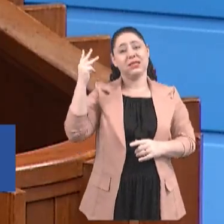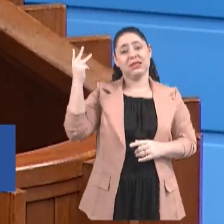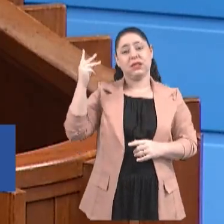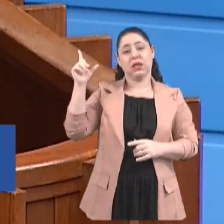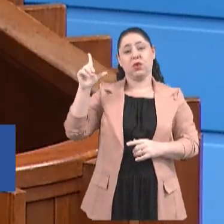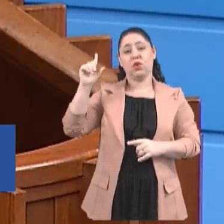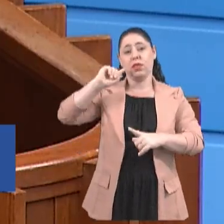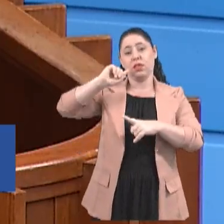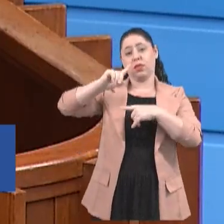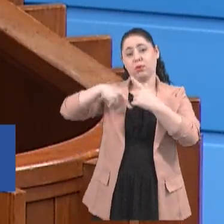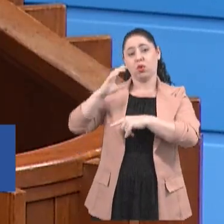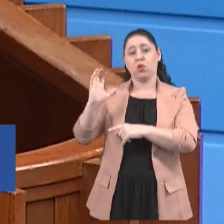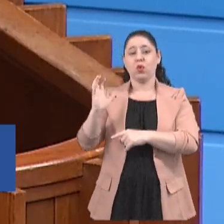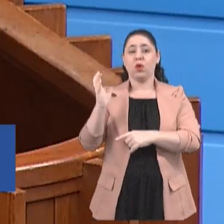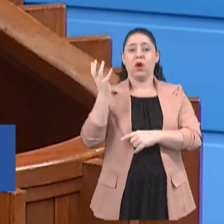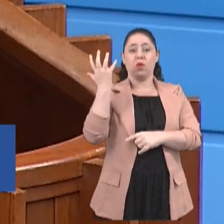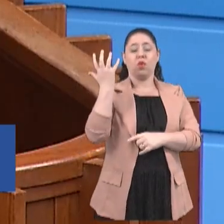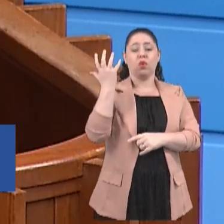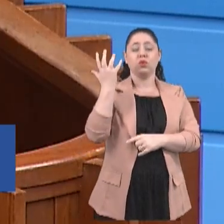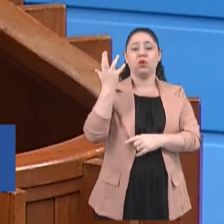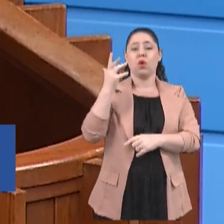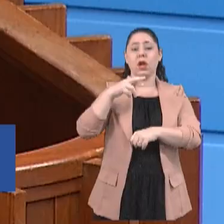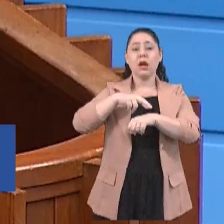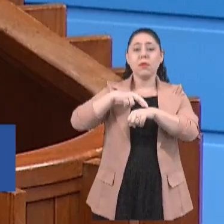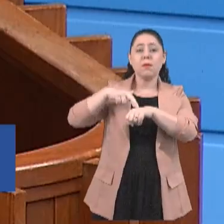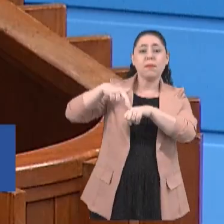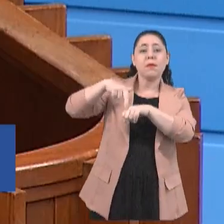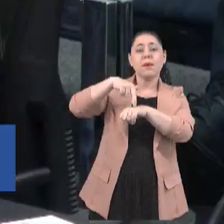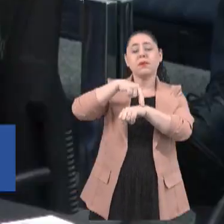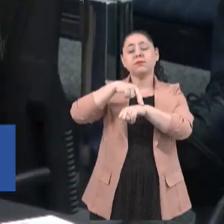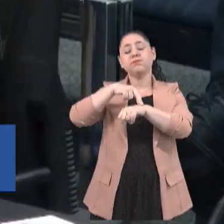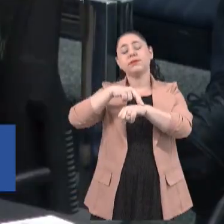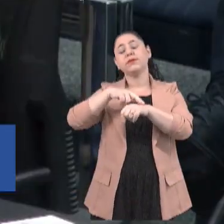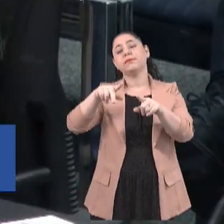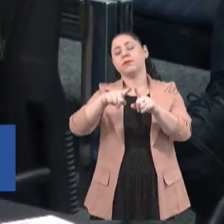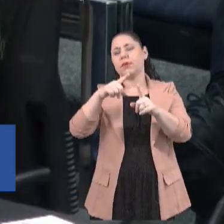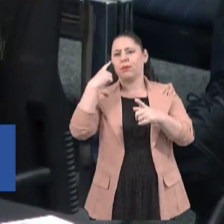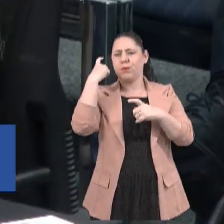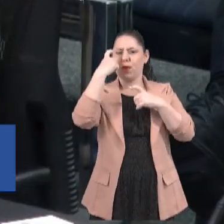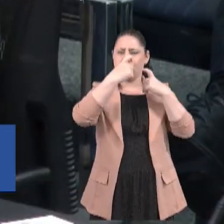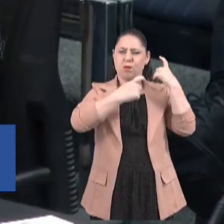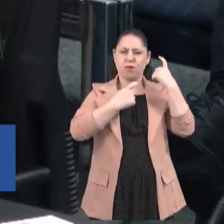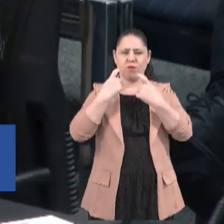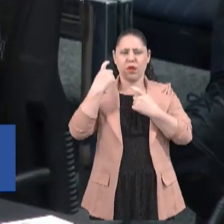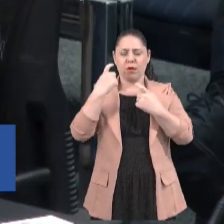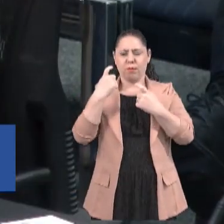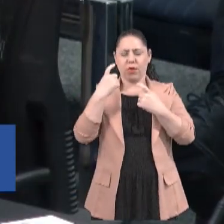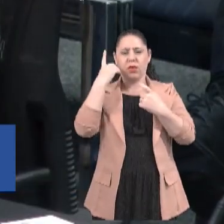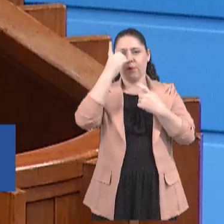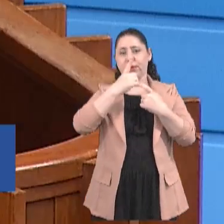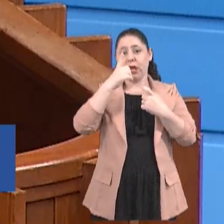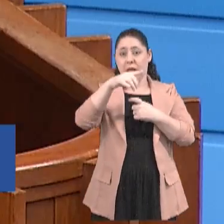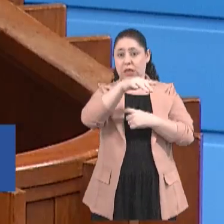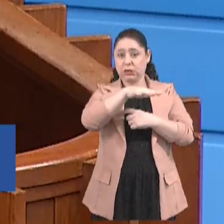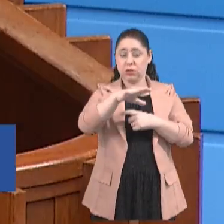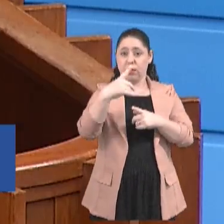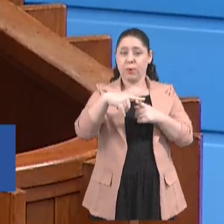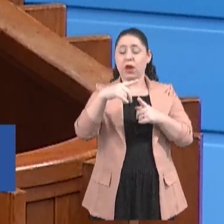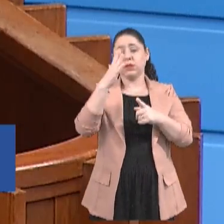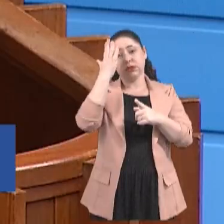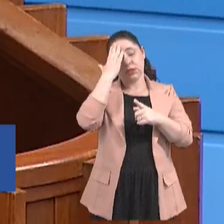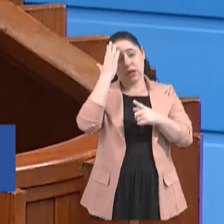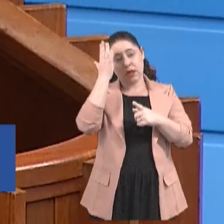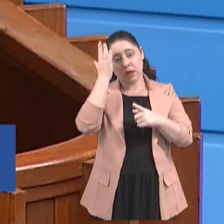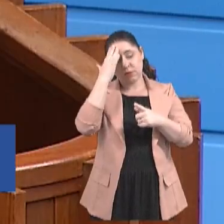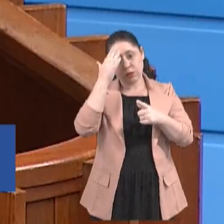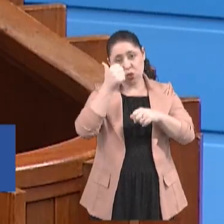atrás, depois o que aconteceu em Ribas do Rio Pardo, e a nossa preocupação, como deputado da região, é que a gente